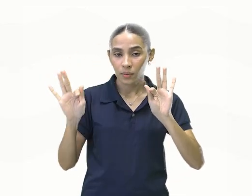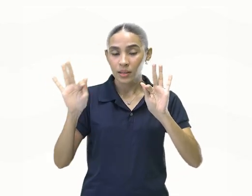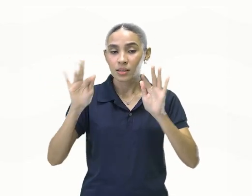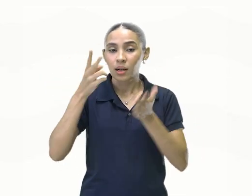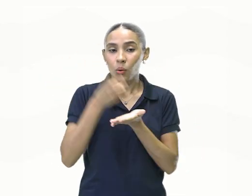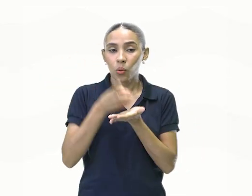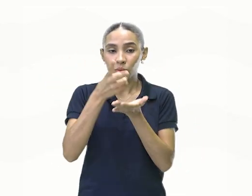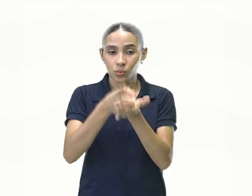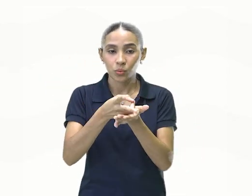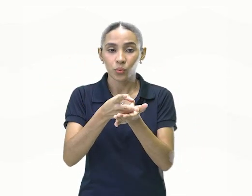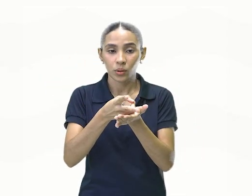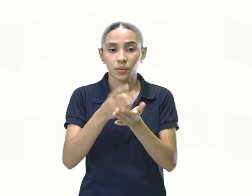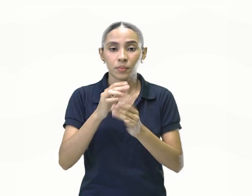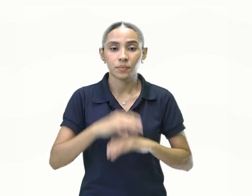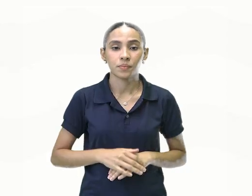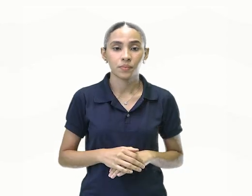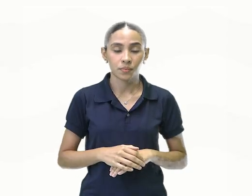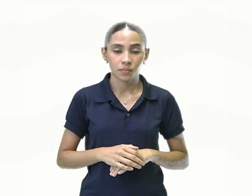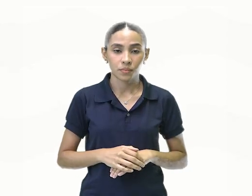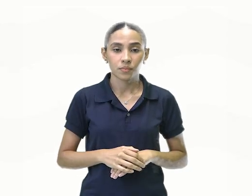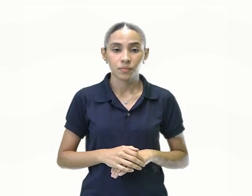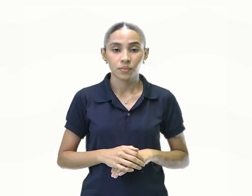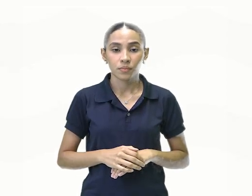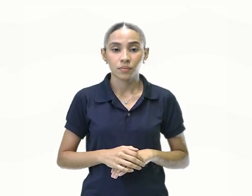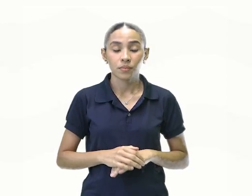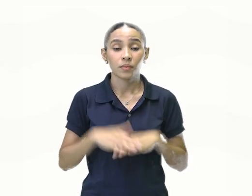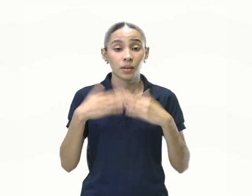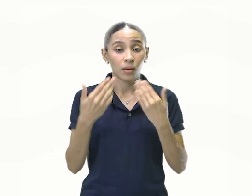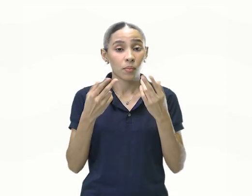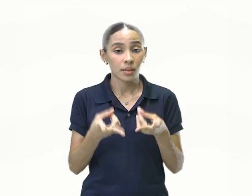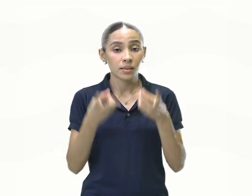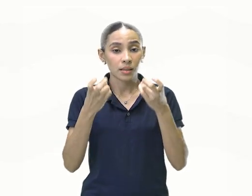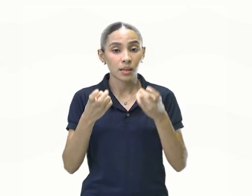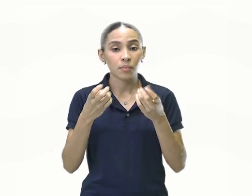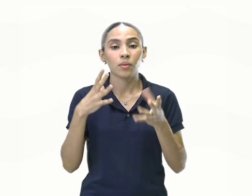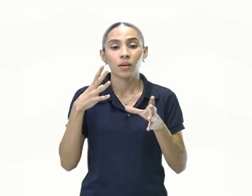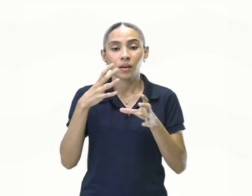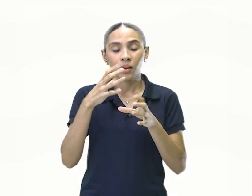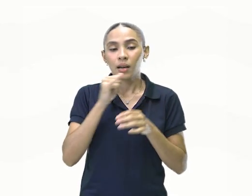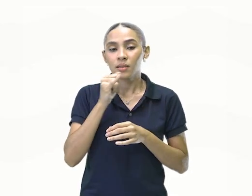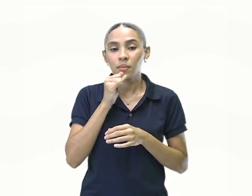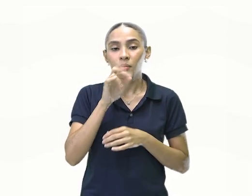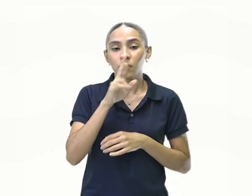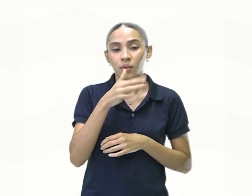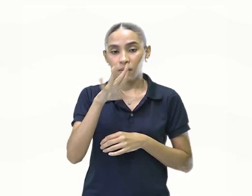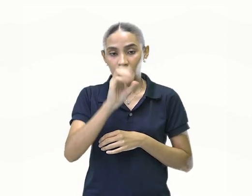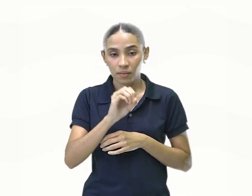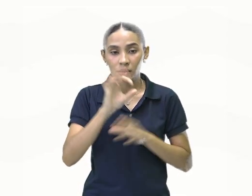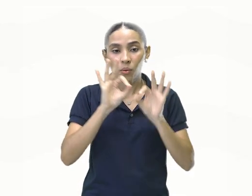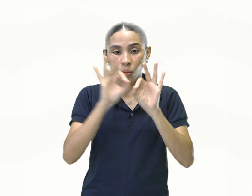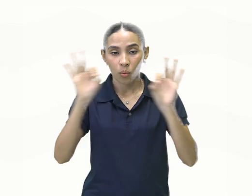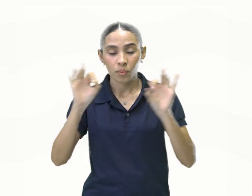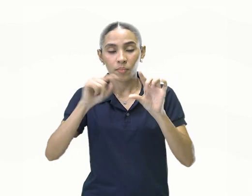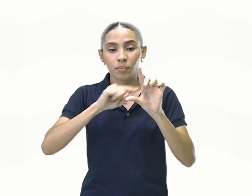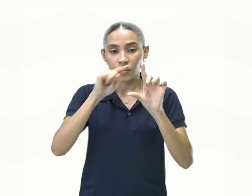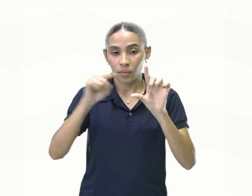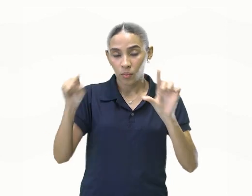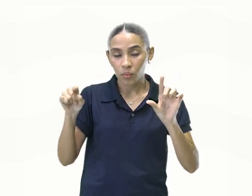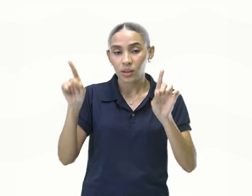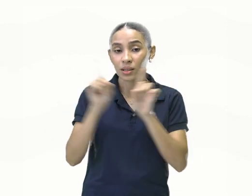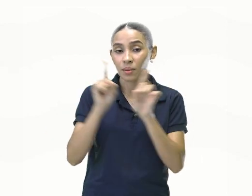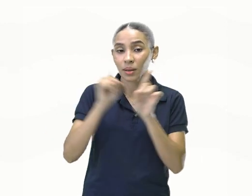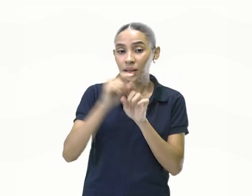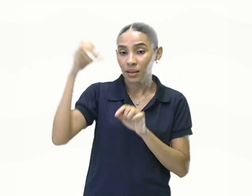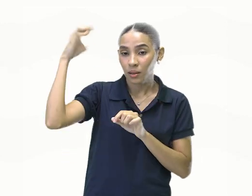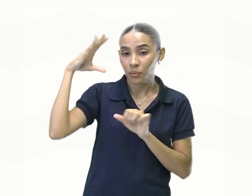frequência permanece constante. Vejam aí que a refração, o comprimento da